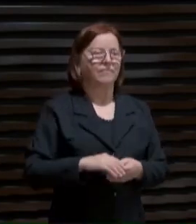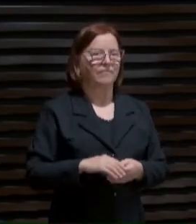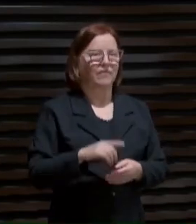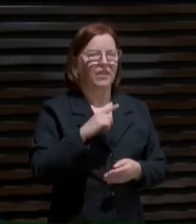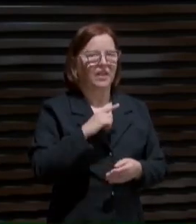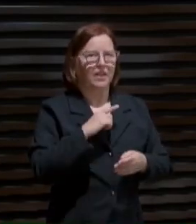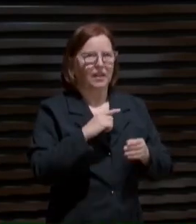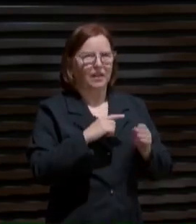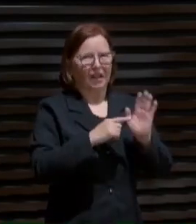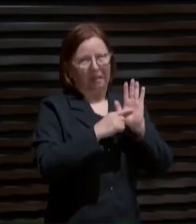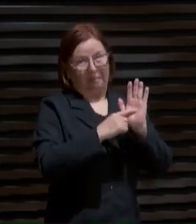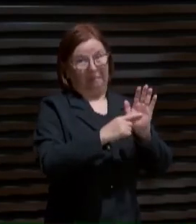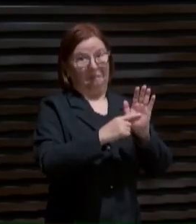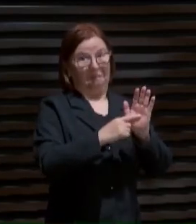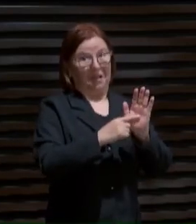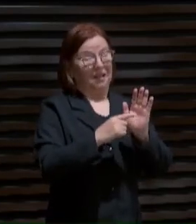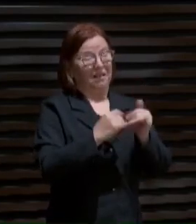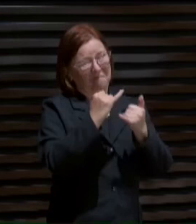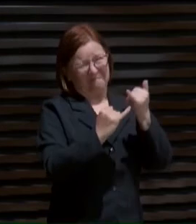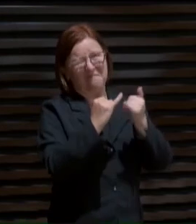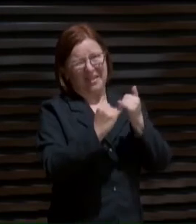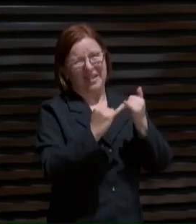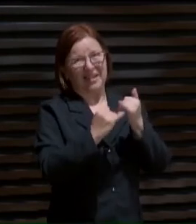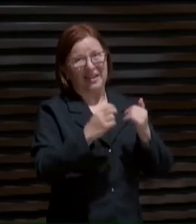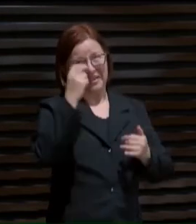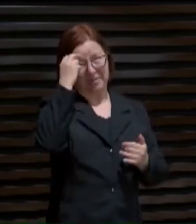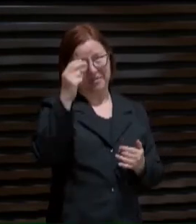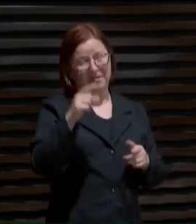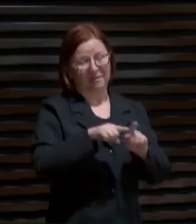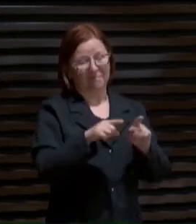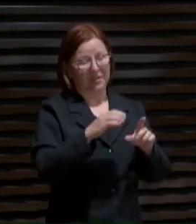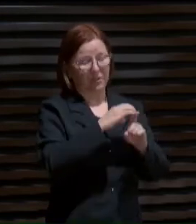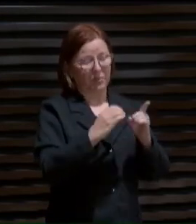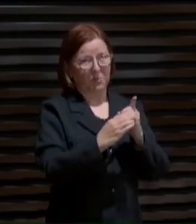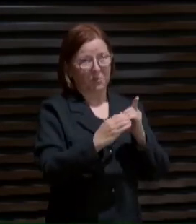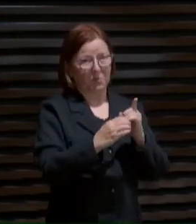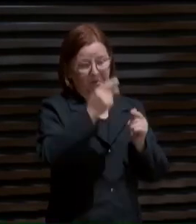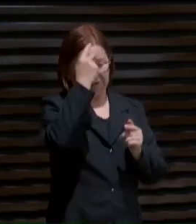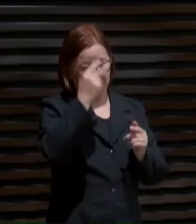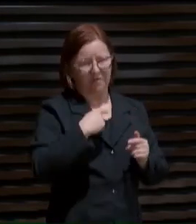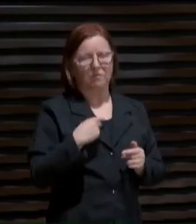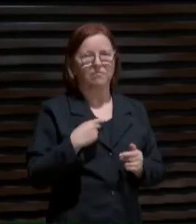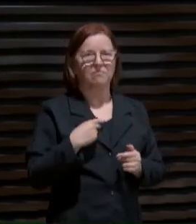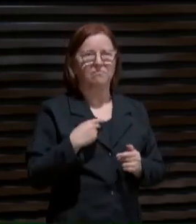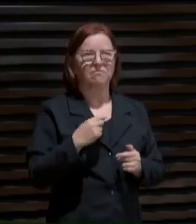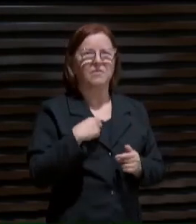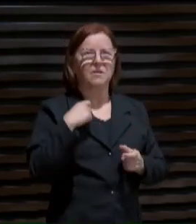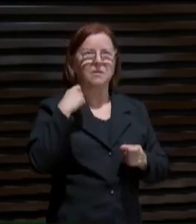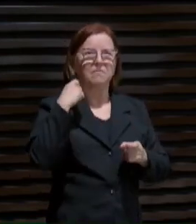aparência de Sabedoria mas é um culto de si mesmo e eu estou preocupado com meu